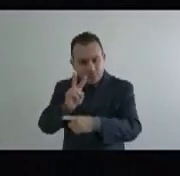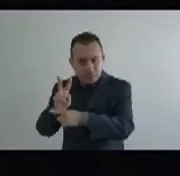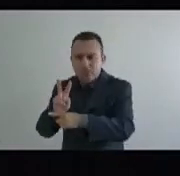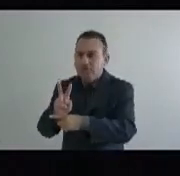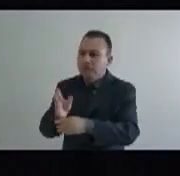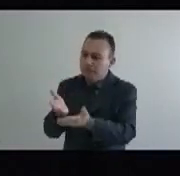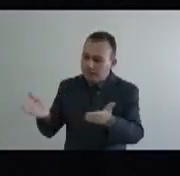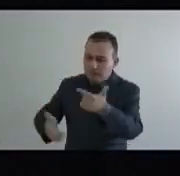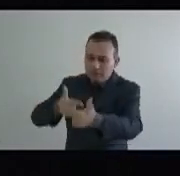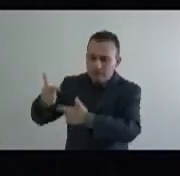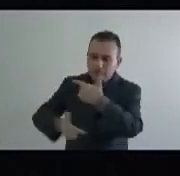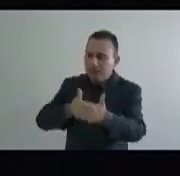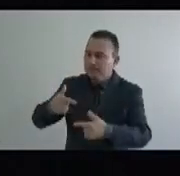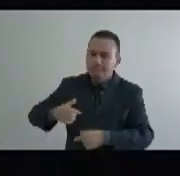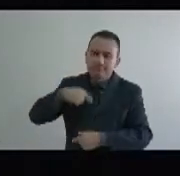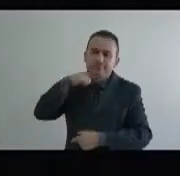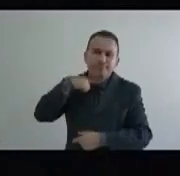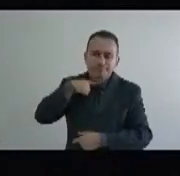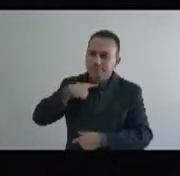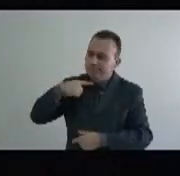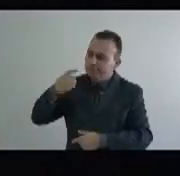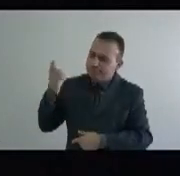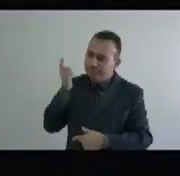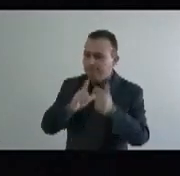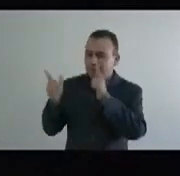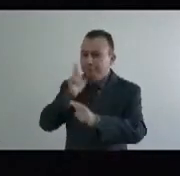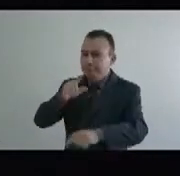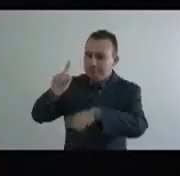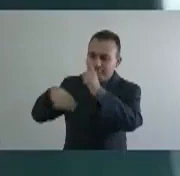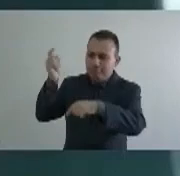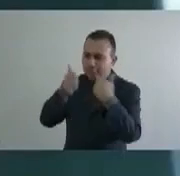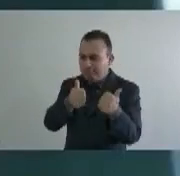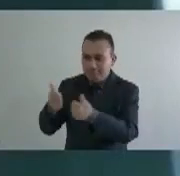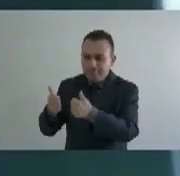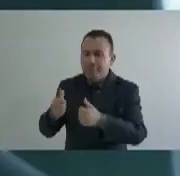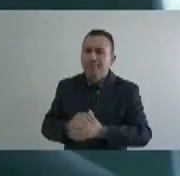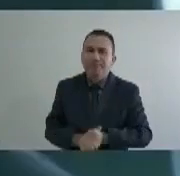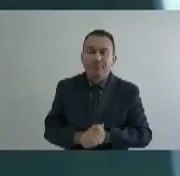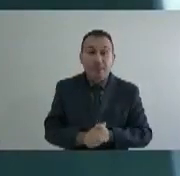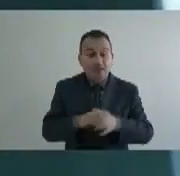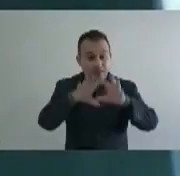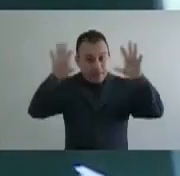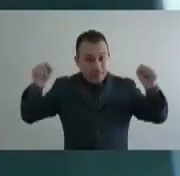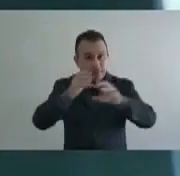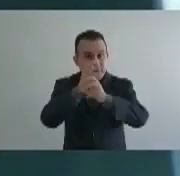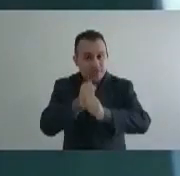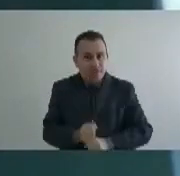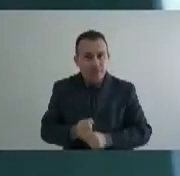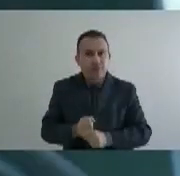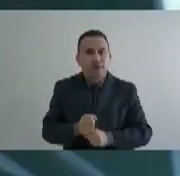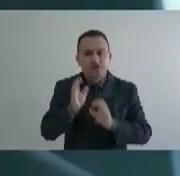trabalho. Dizer ao Sérgio Ricardo que o Tribunal de Contas está comemorando 70 anos de sua